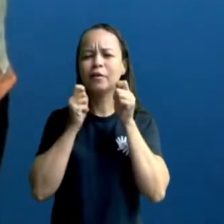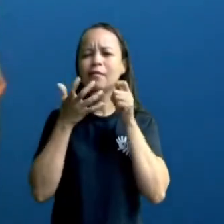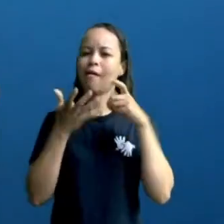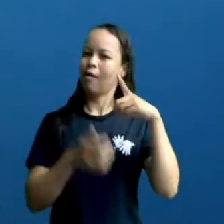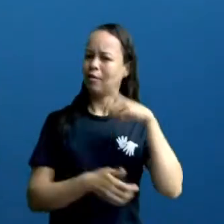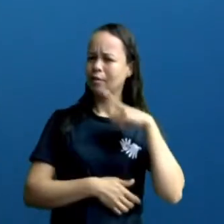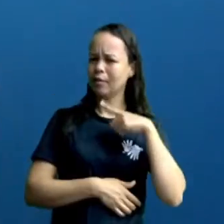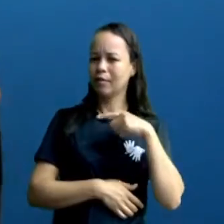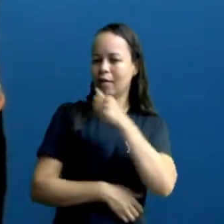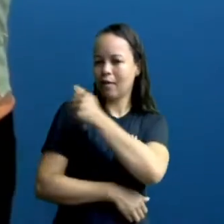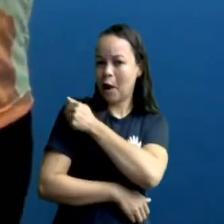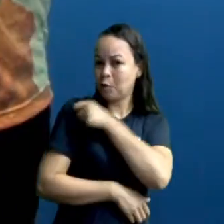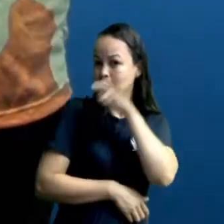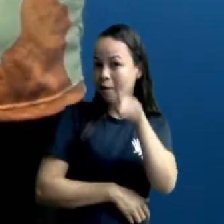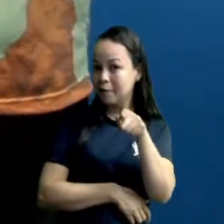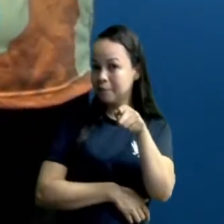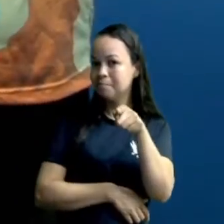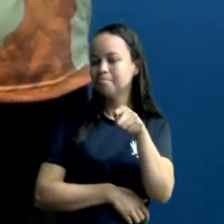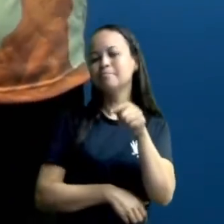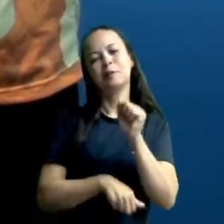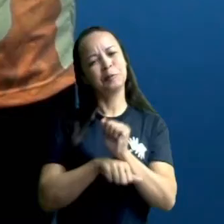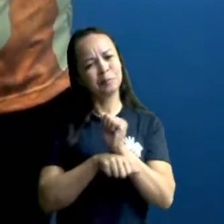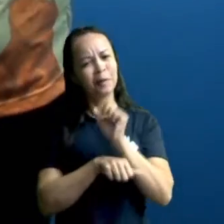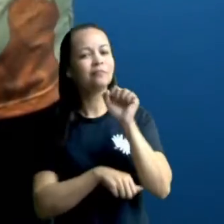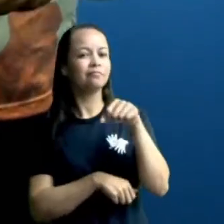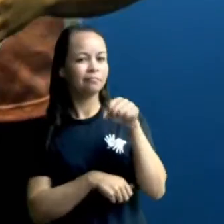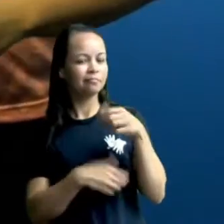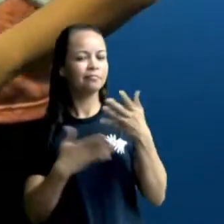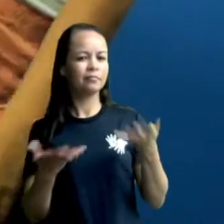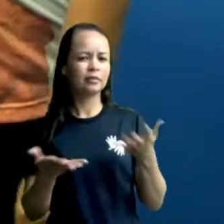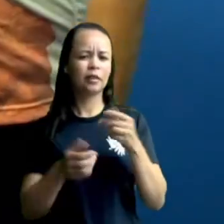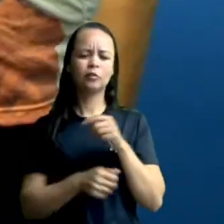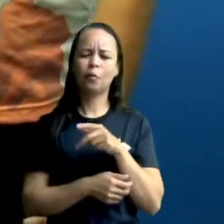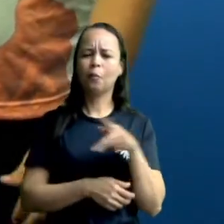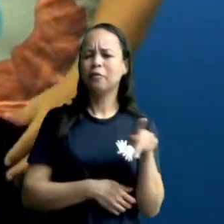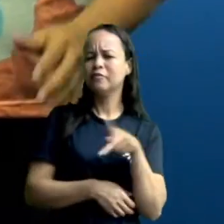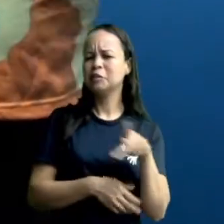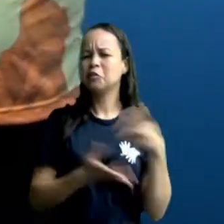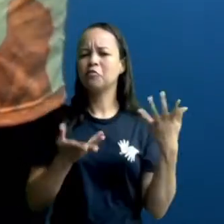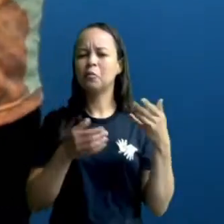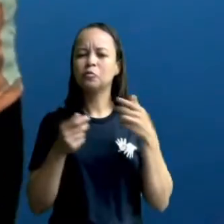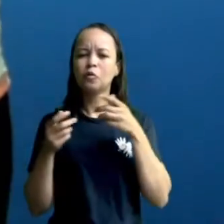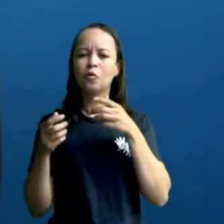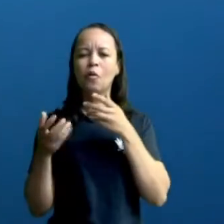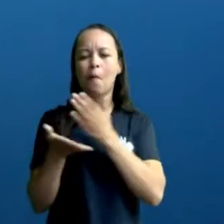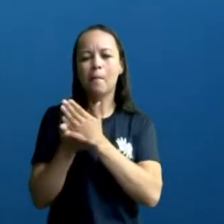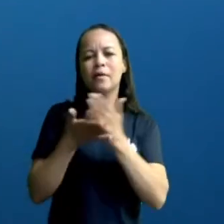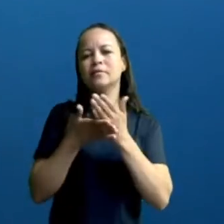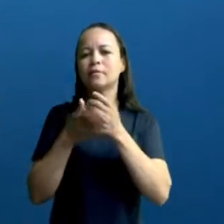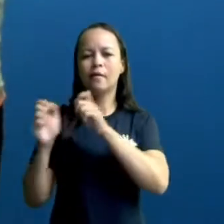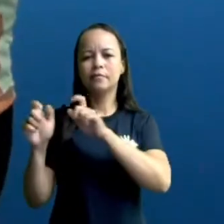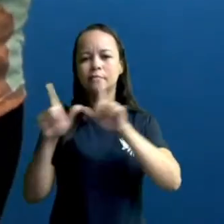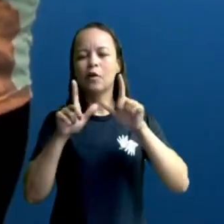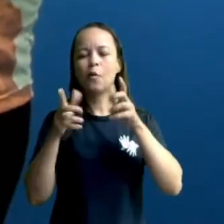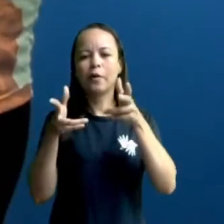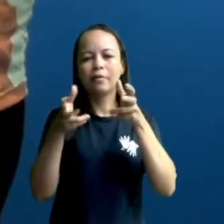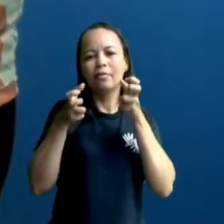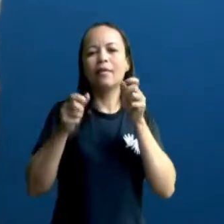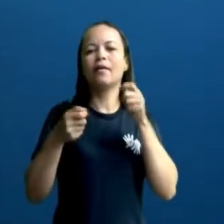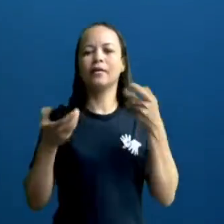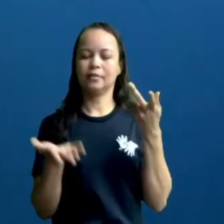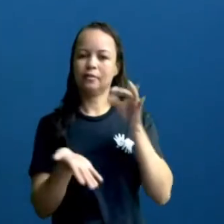Eu espero que sim. Por favor, produção, vamos ao que interessa. Vamos para o nosso próximo slide para a gente não perder muito tempo, para que a gente